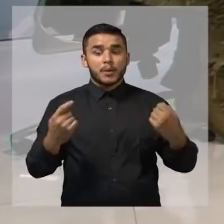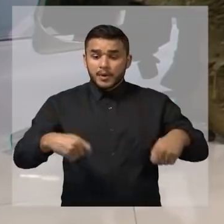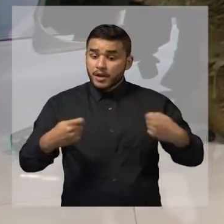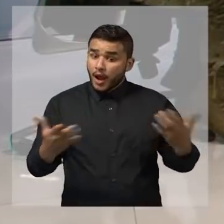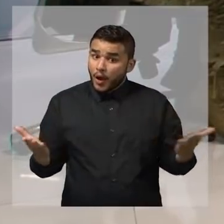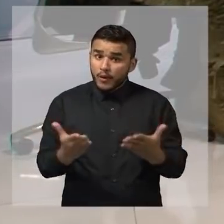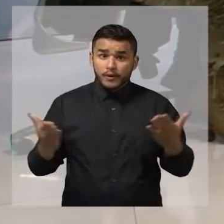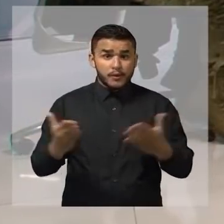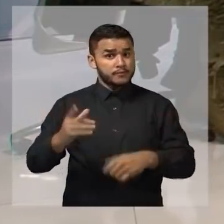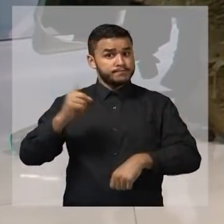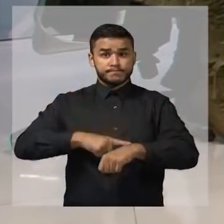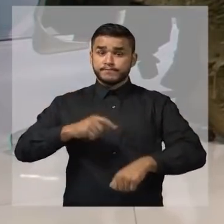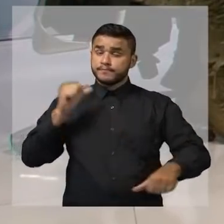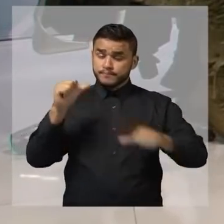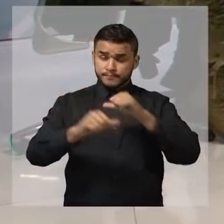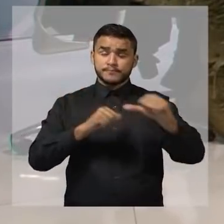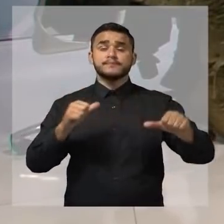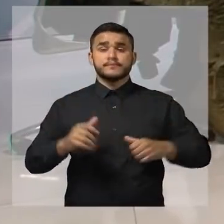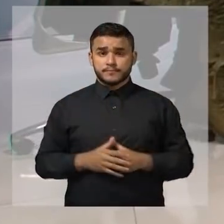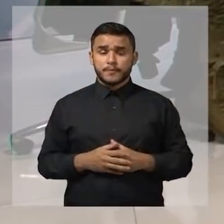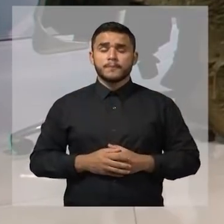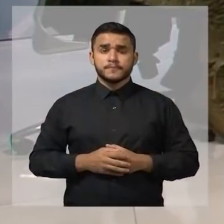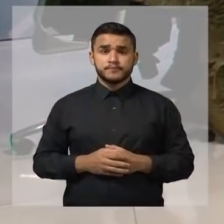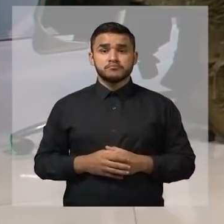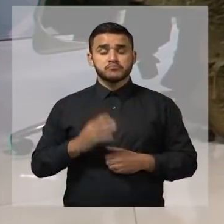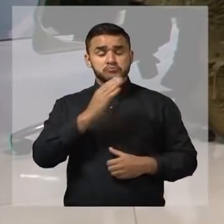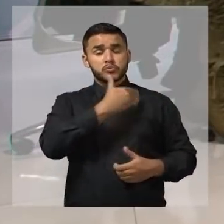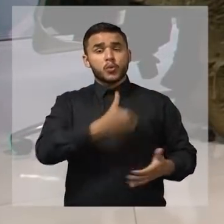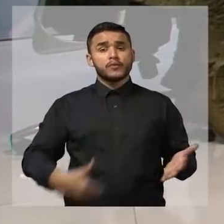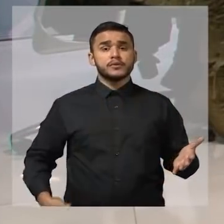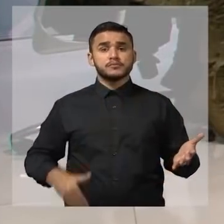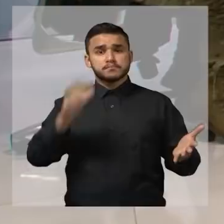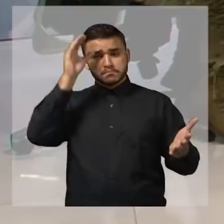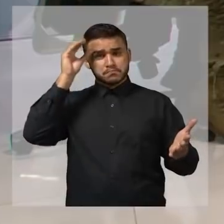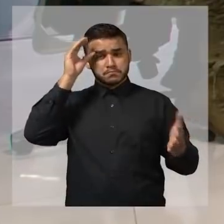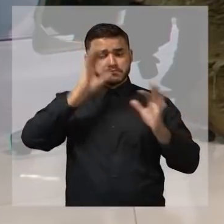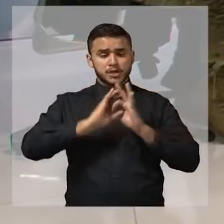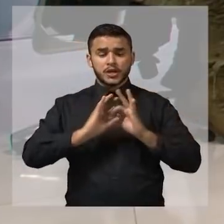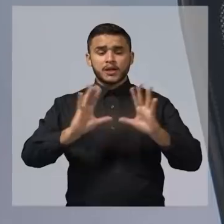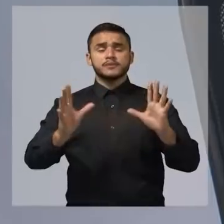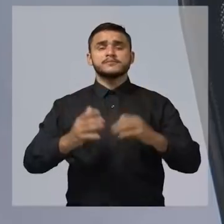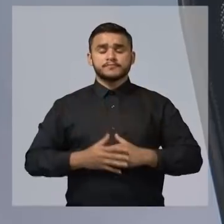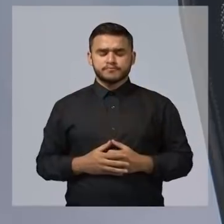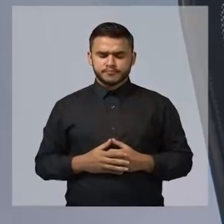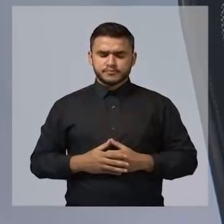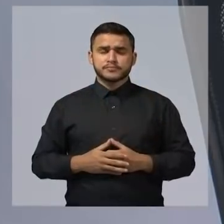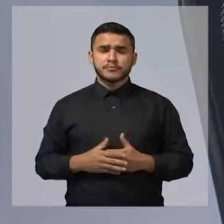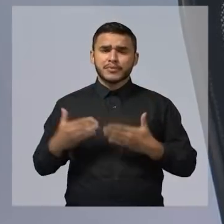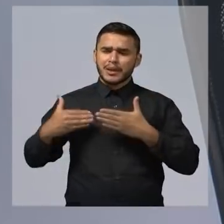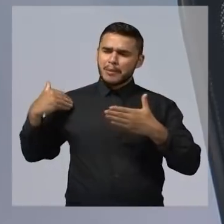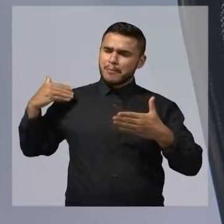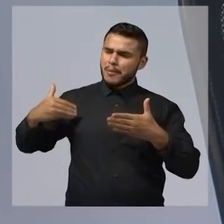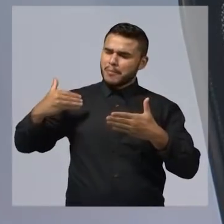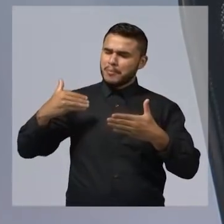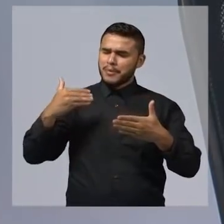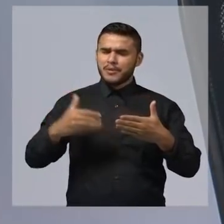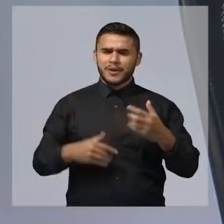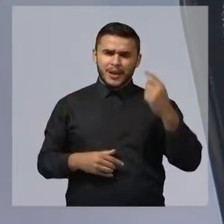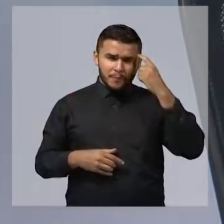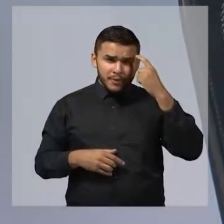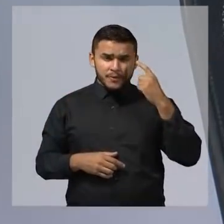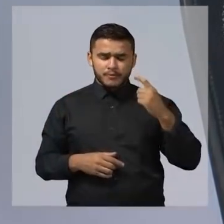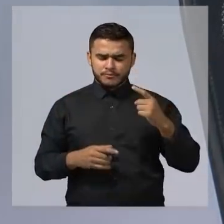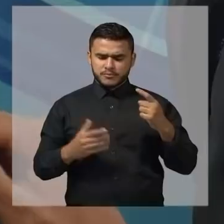como o secretário está tomando, com o respaldo do governador, porque nós vivemos um tempo, até recentemente, que essa mentalidade do